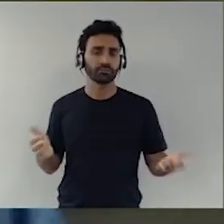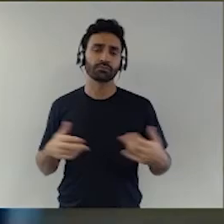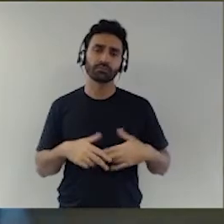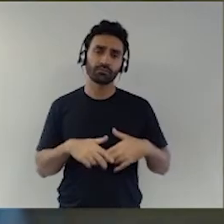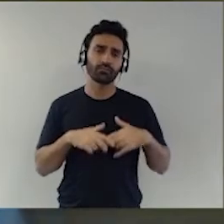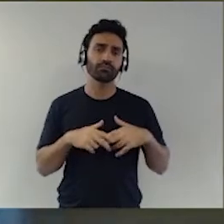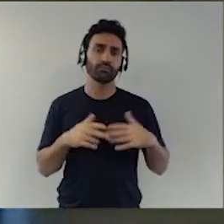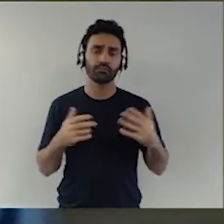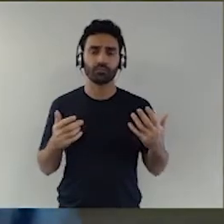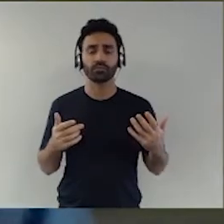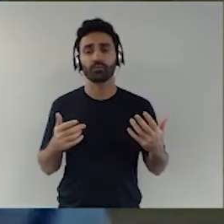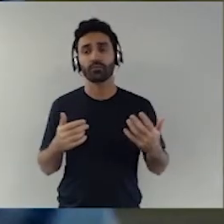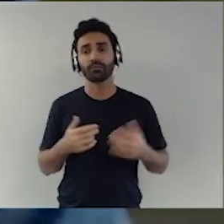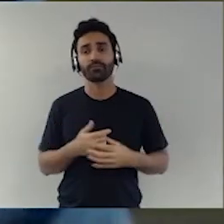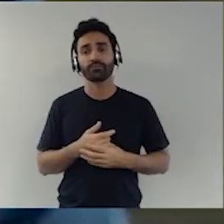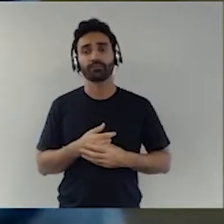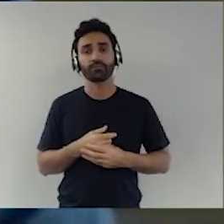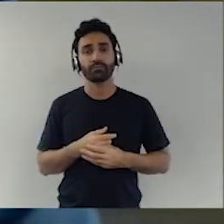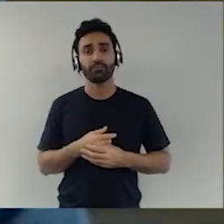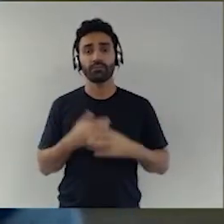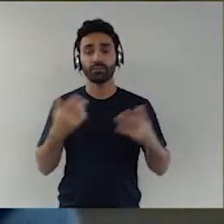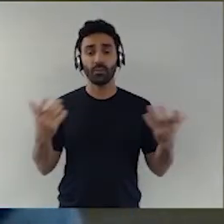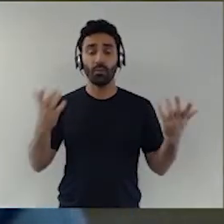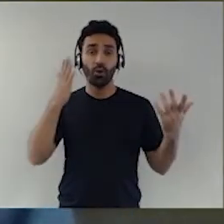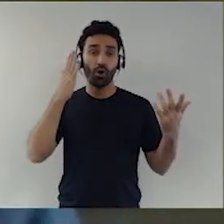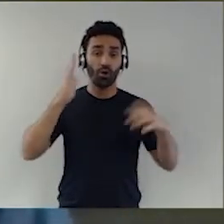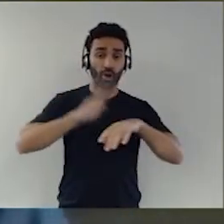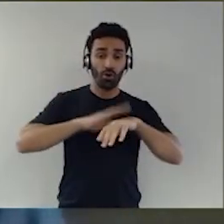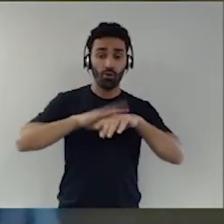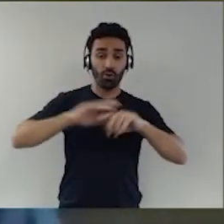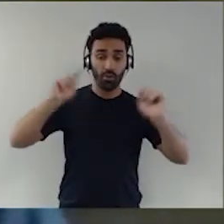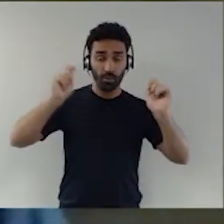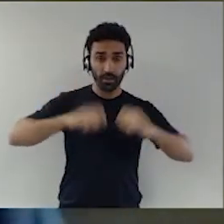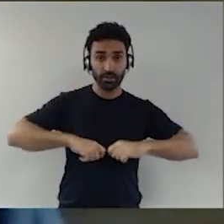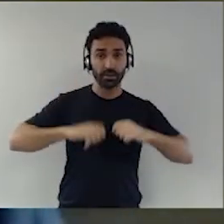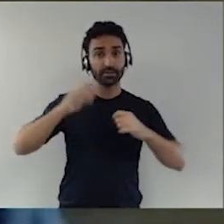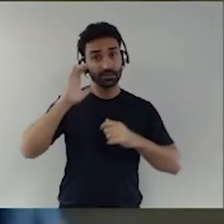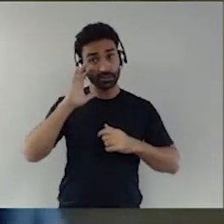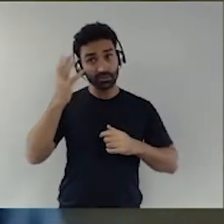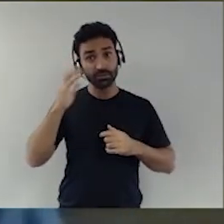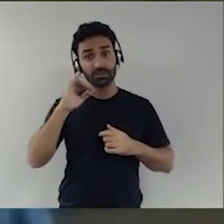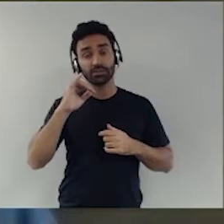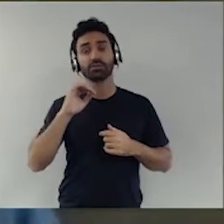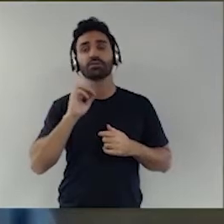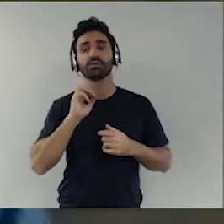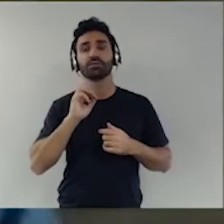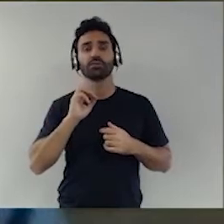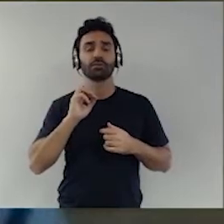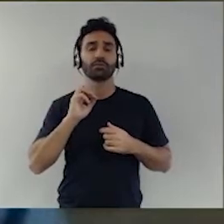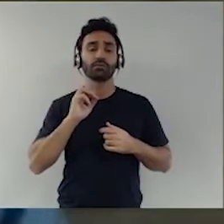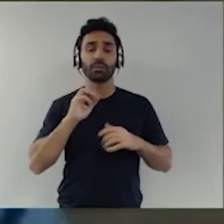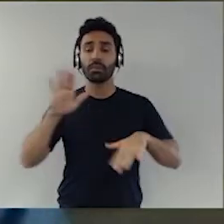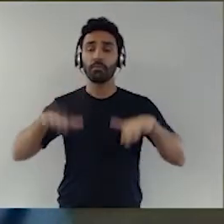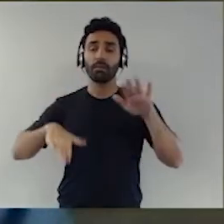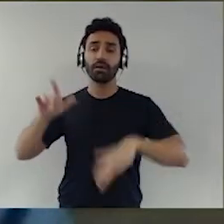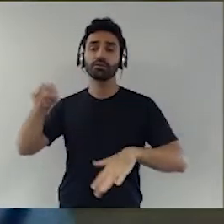essa lógica de que a competência seria definida no caso concreto,